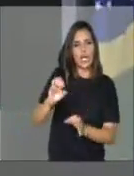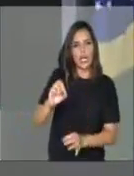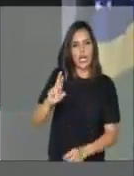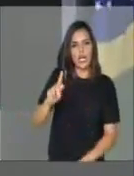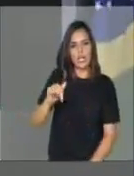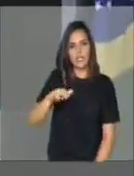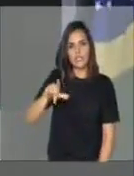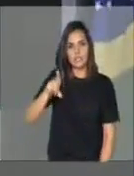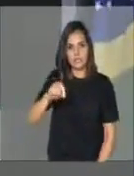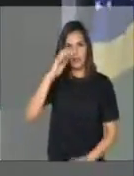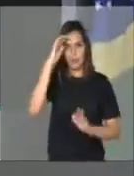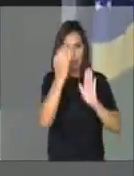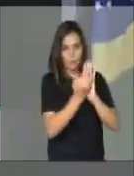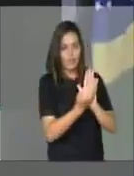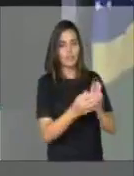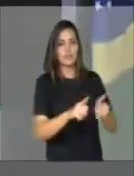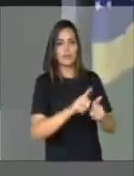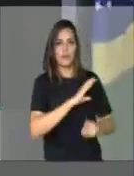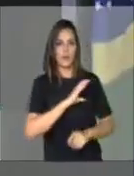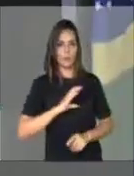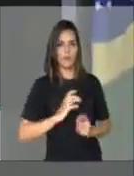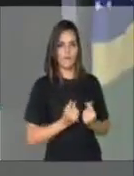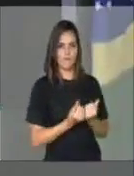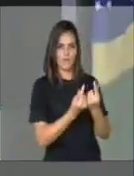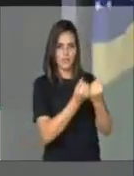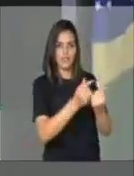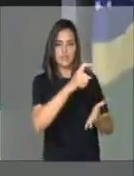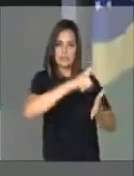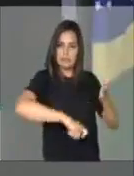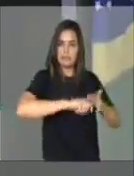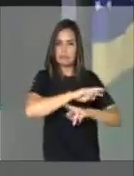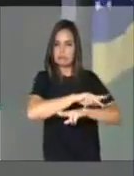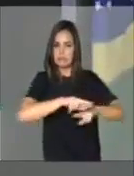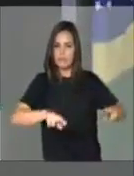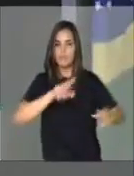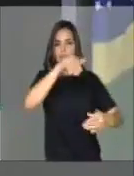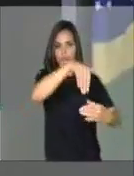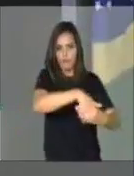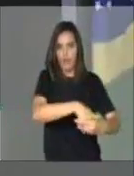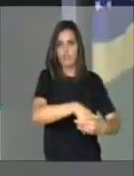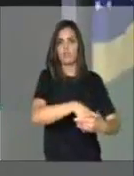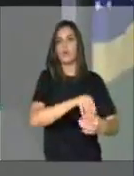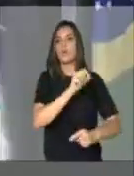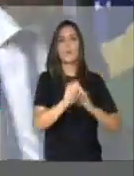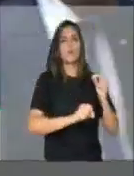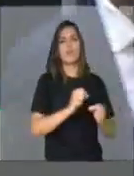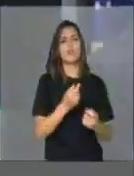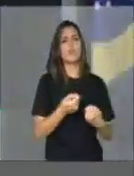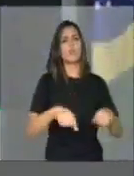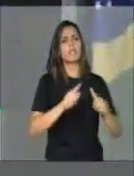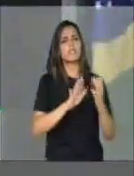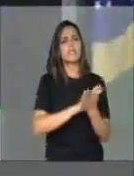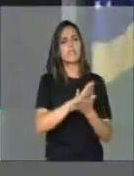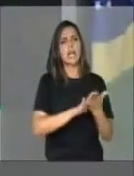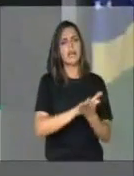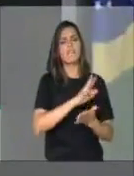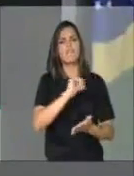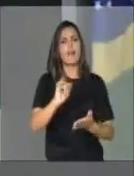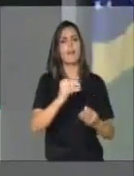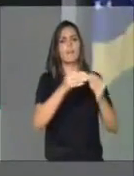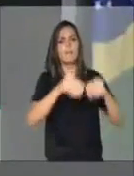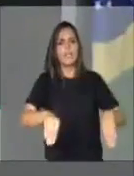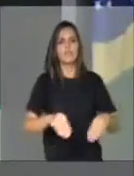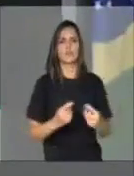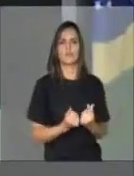também segue o parecer pela Comissão de Finanças e Tributação, votando pela não implicação orçamentária e financeira